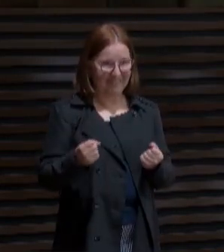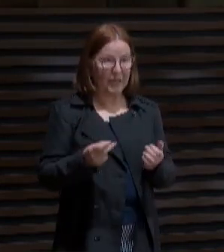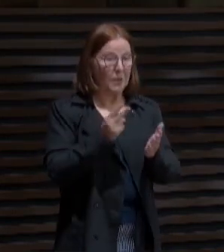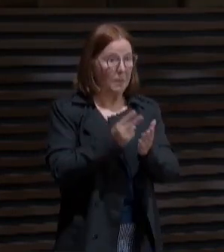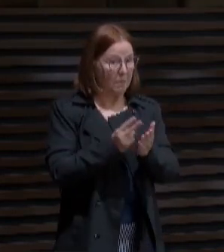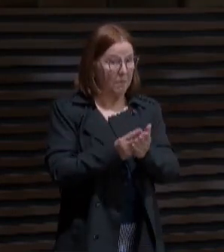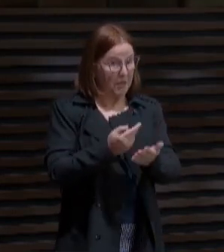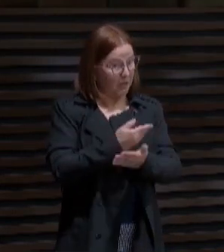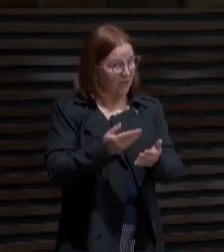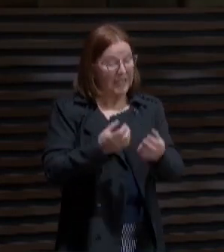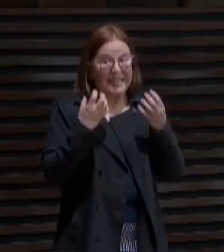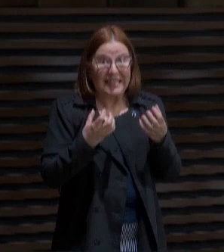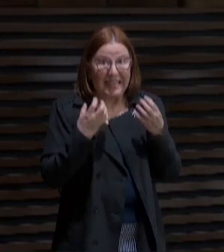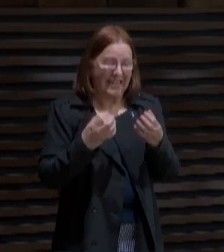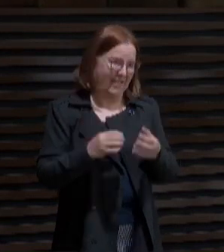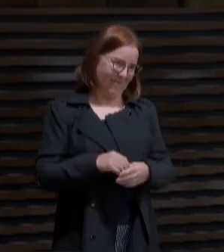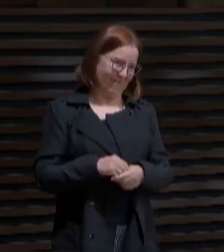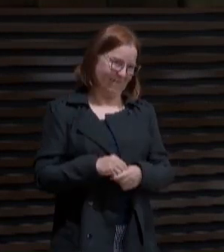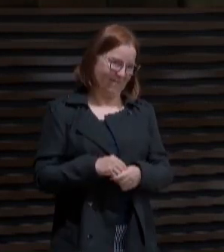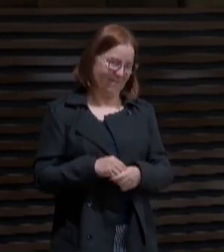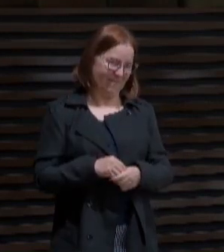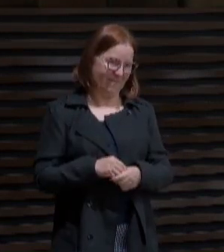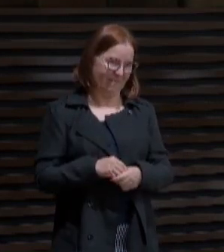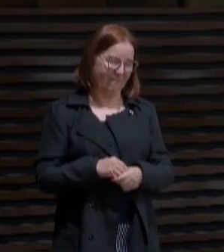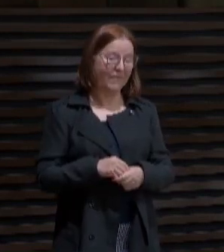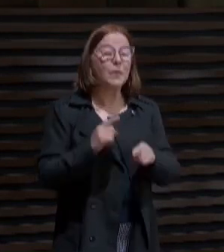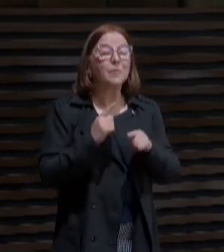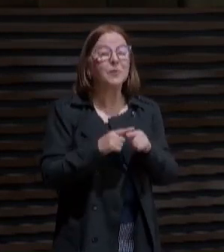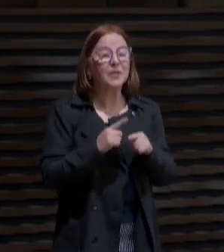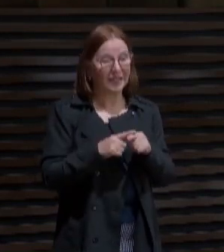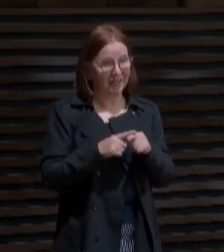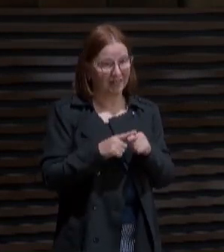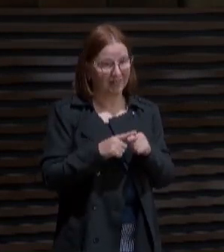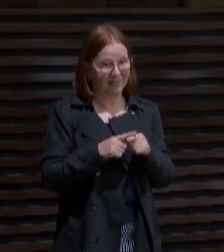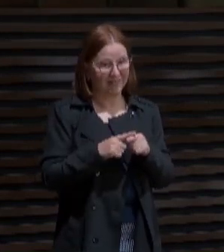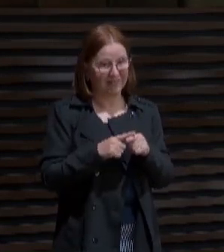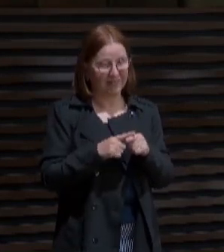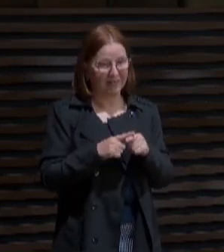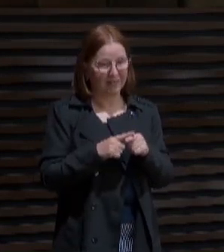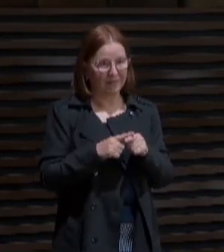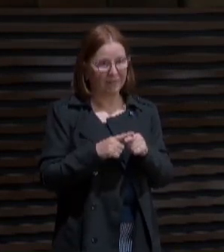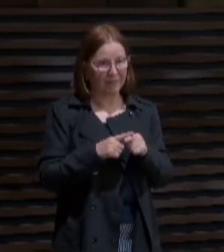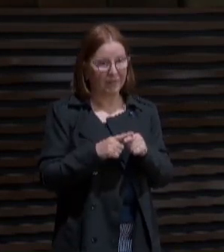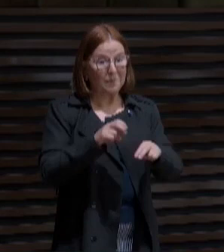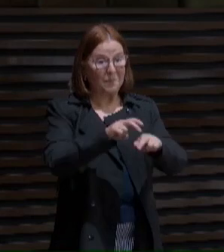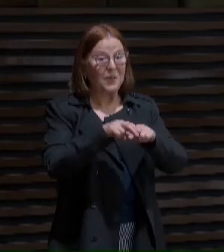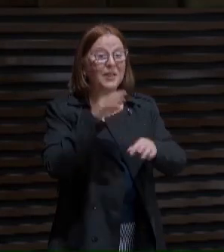você queira, por uma questão muito simples. É uma questão de